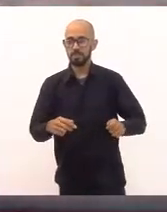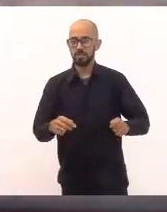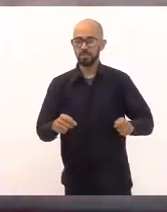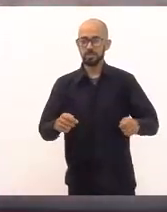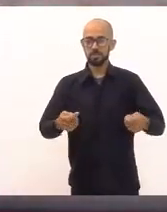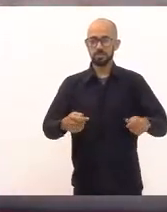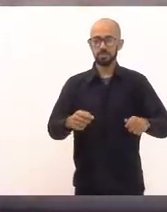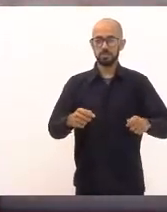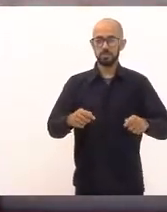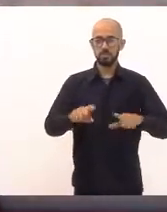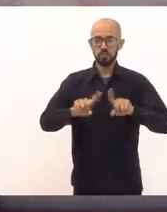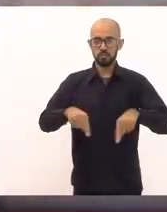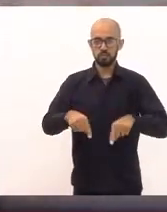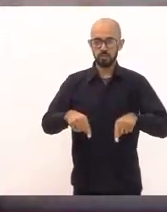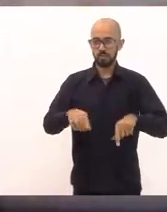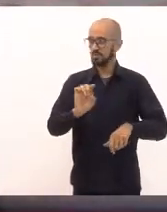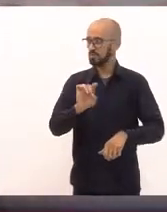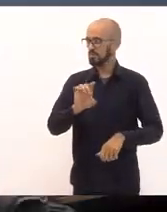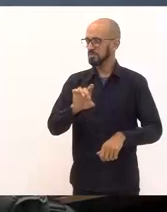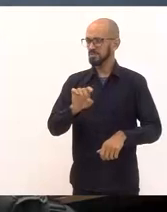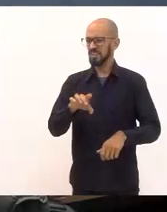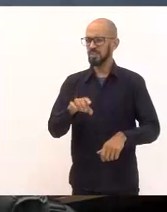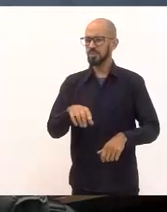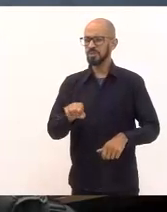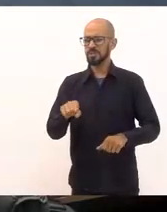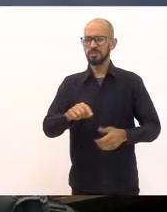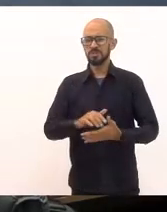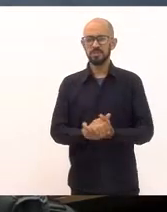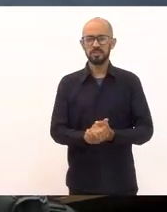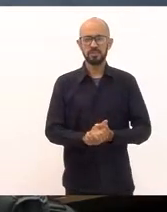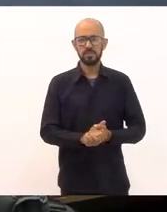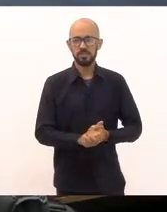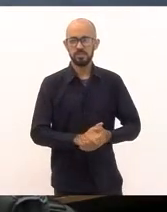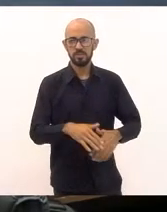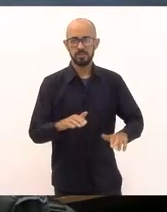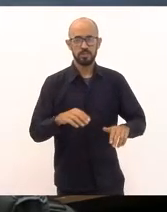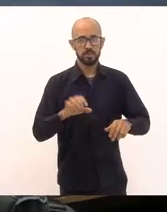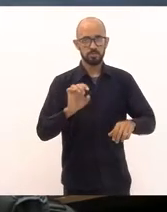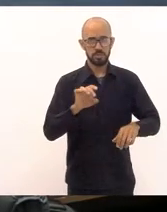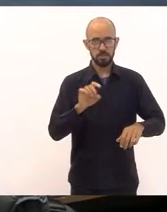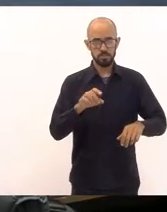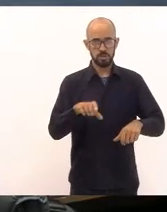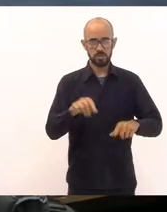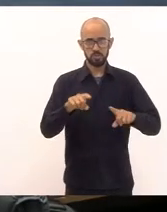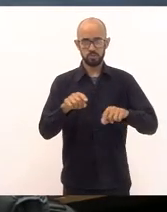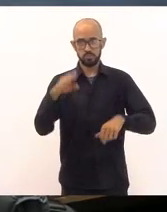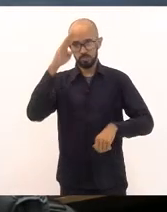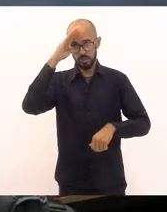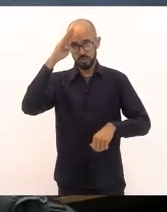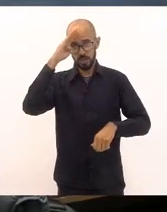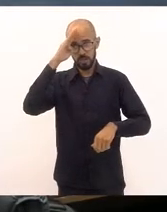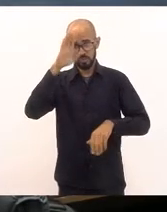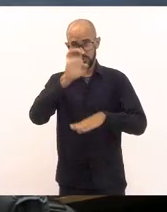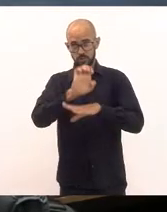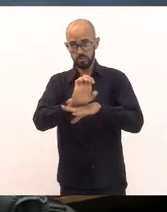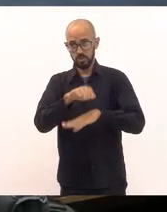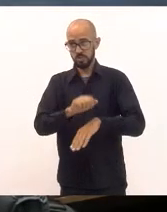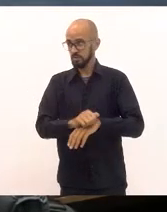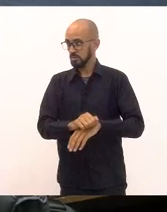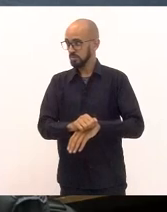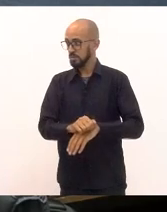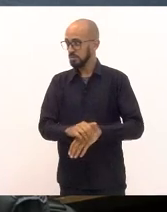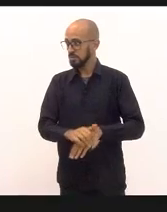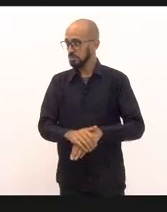dos servidores, especialmente dos policiais militares e bombeiros militares do nosso Estado. Eu ouvi aqui muitas